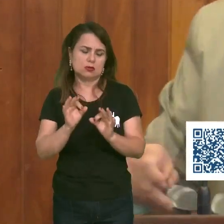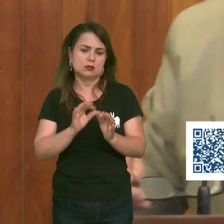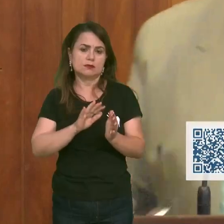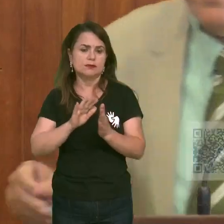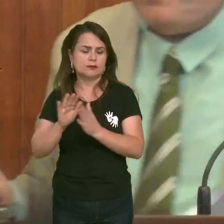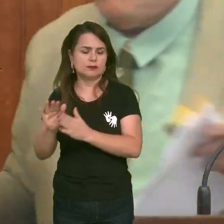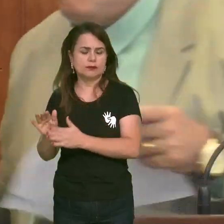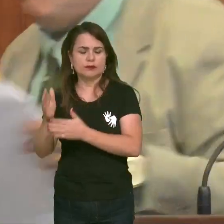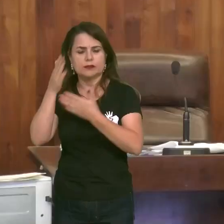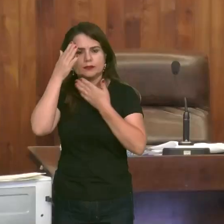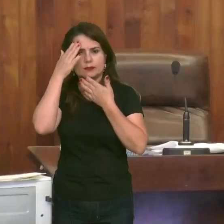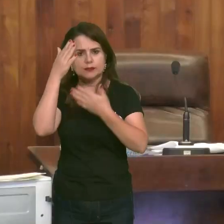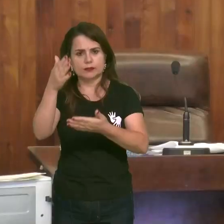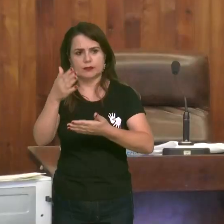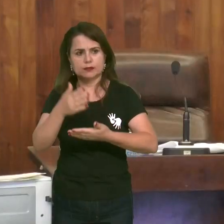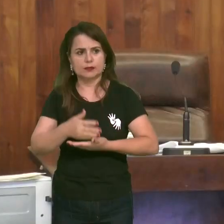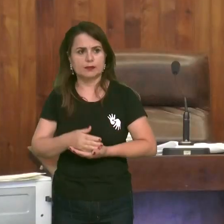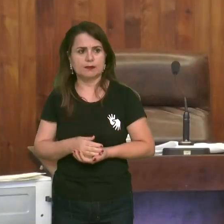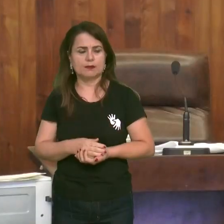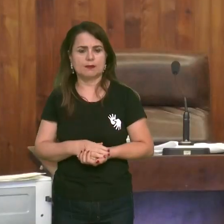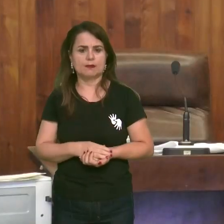que o presidente Muito obrigado